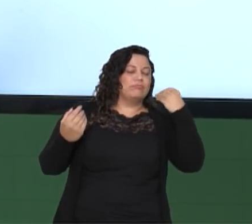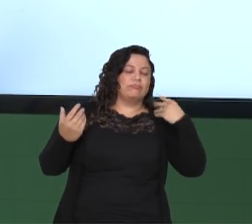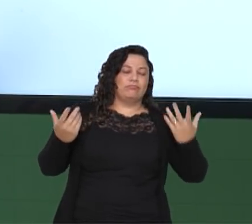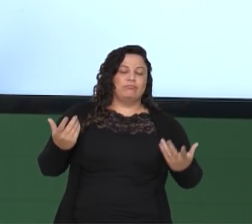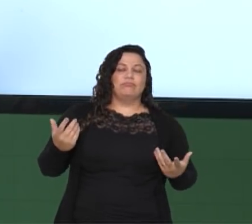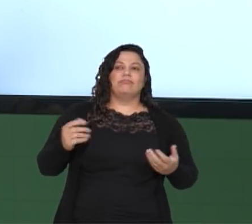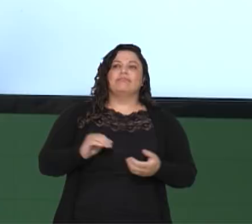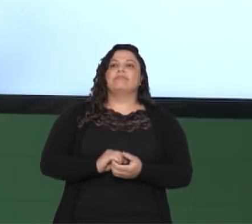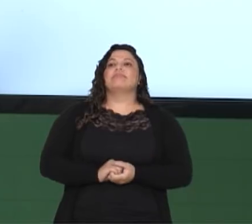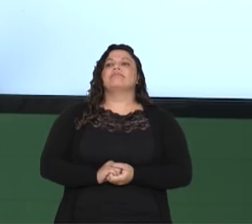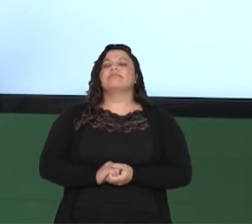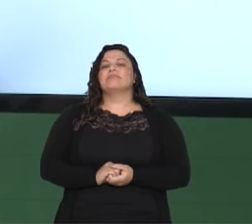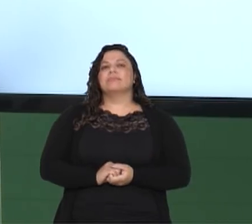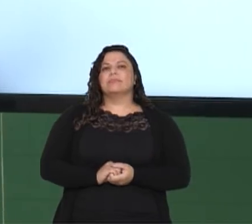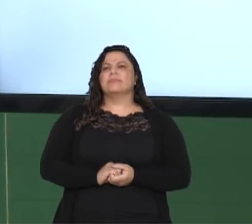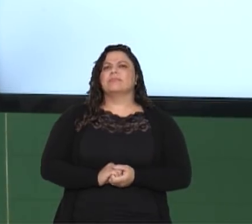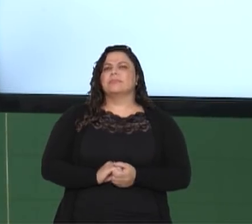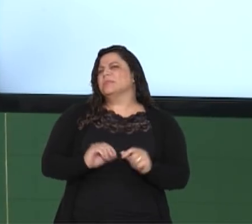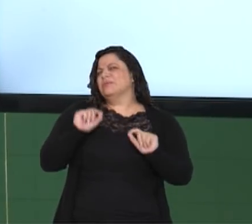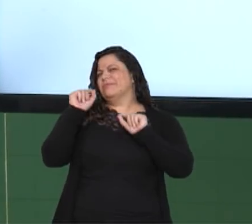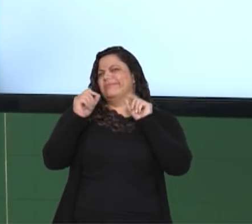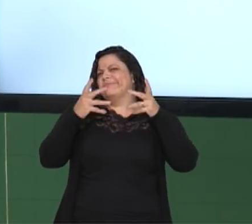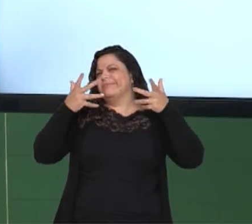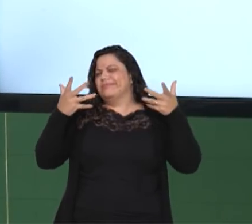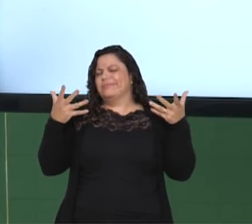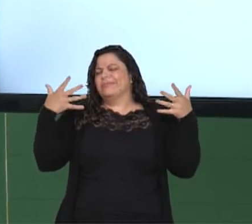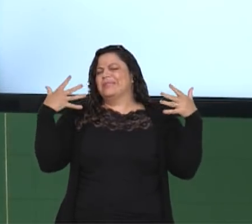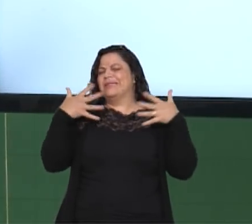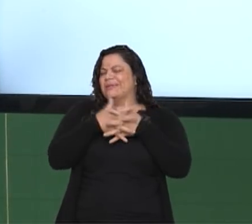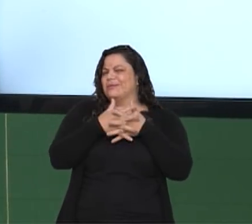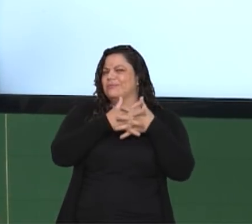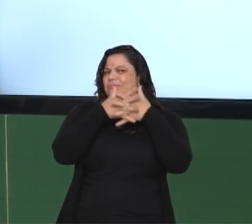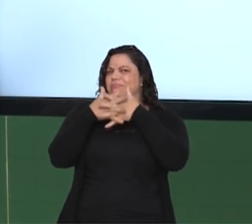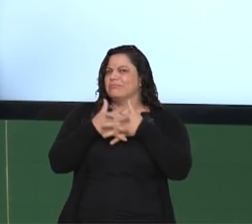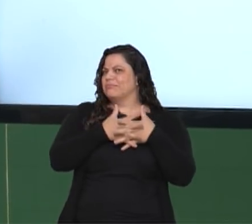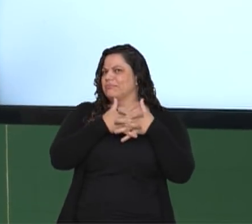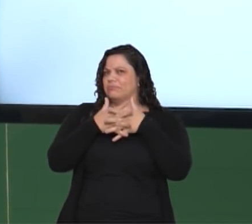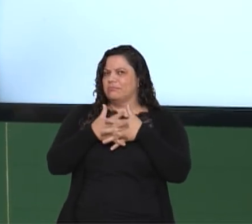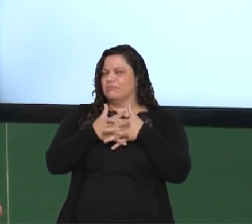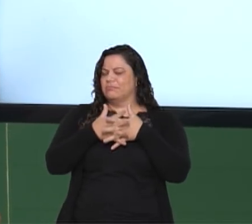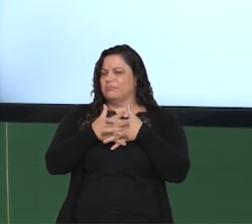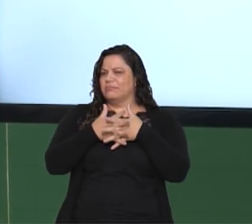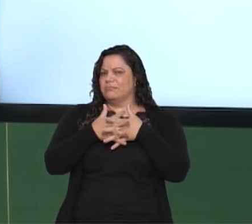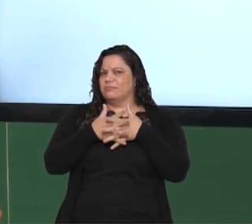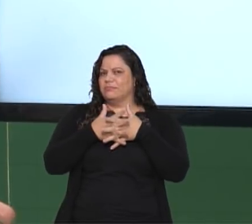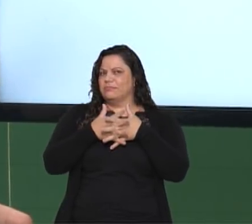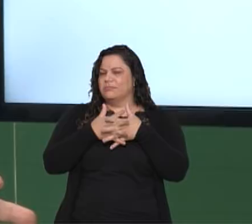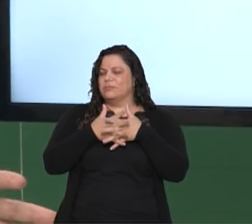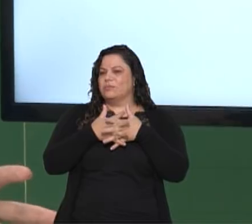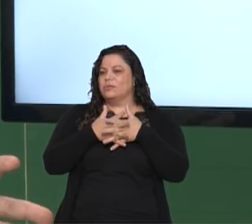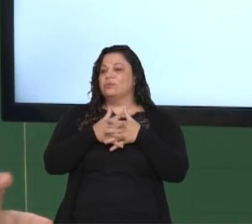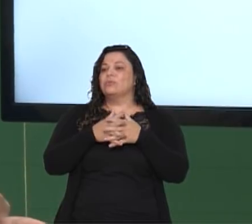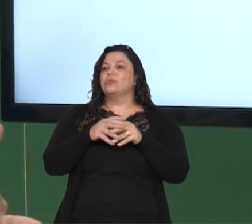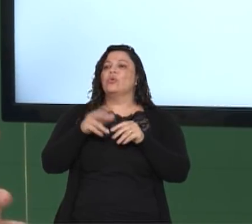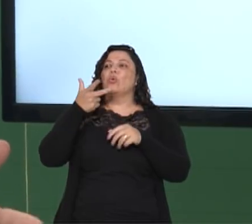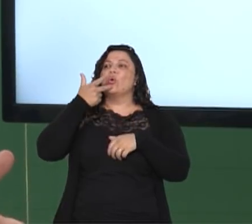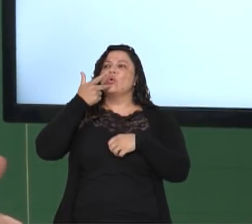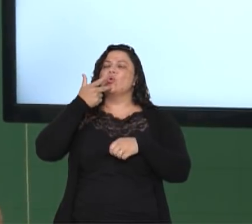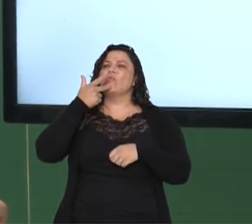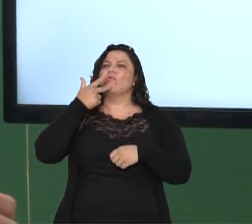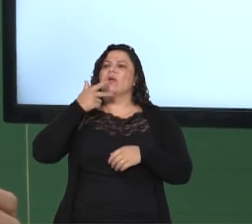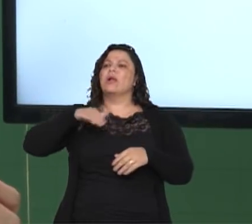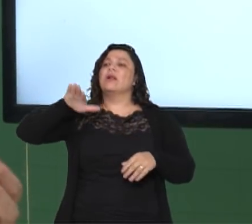onda. Qual que é a questão que a gente confunde? Quando eu digo abaixa esse